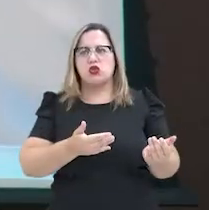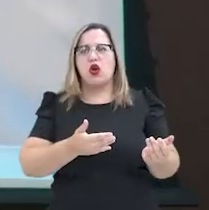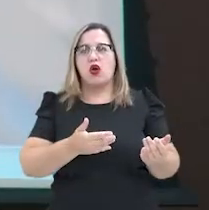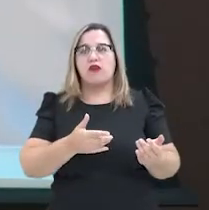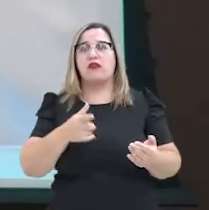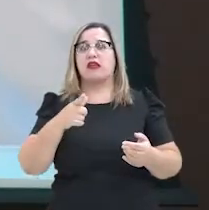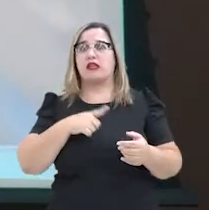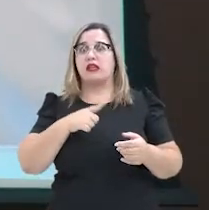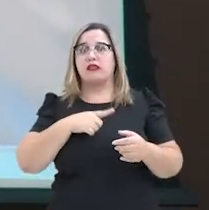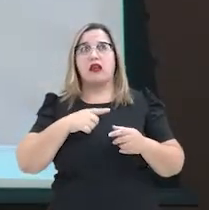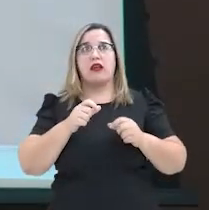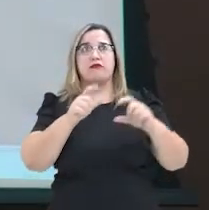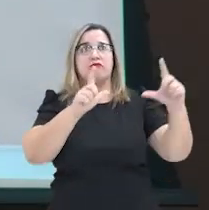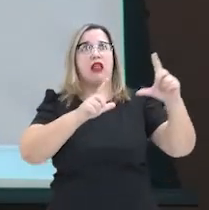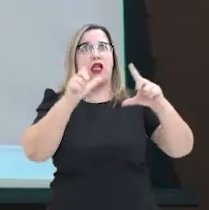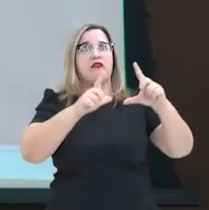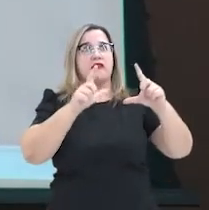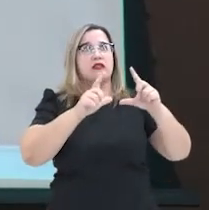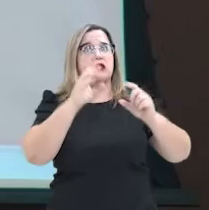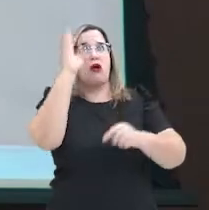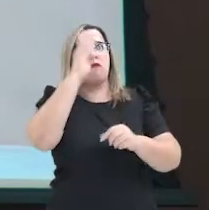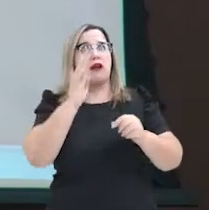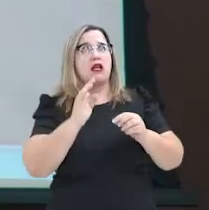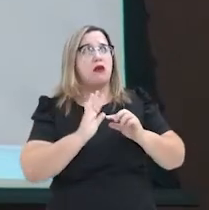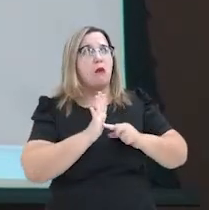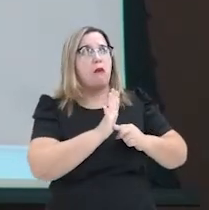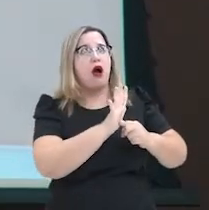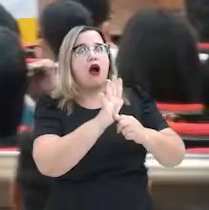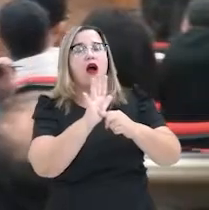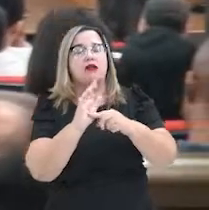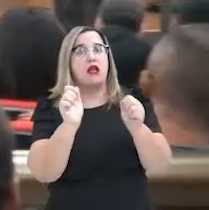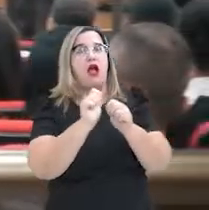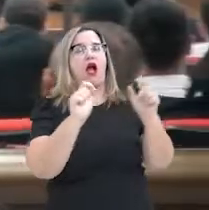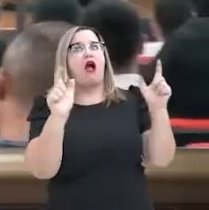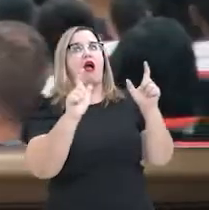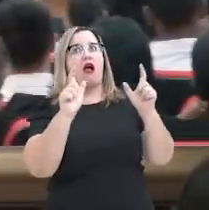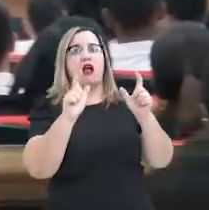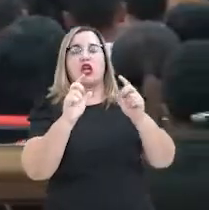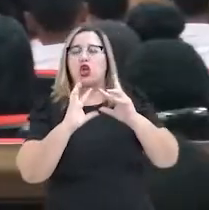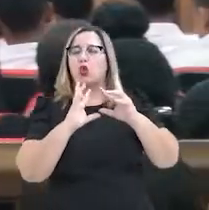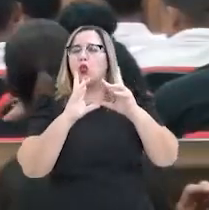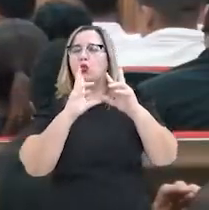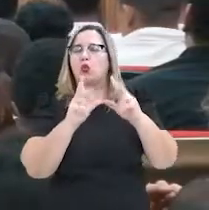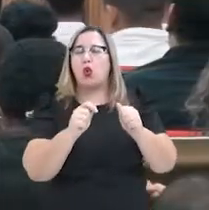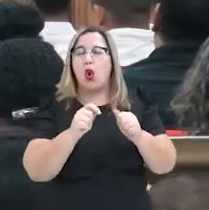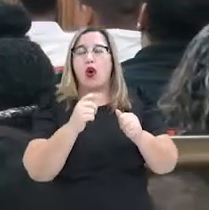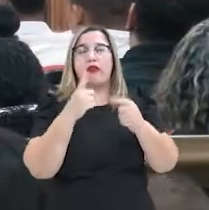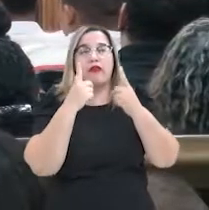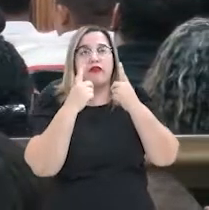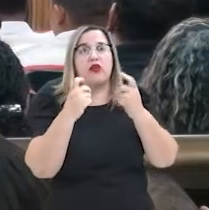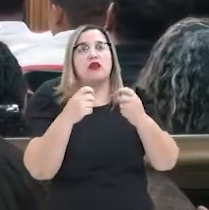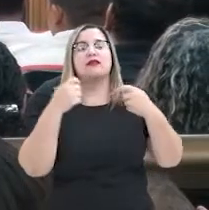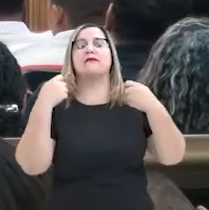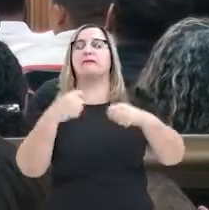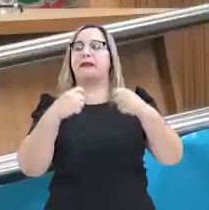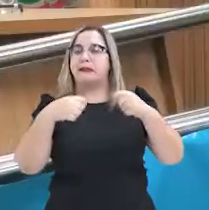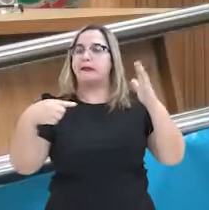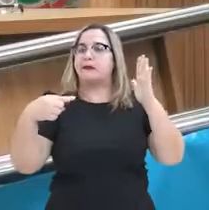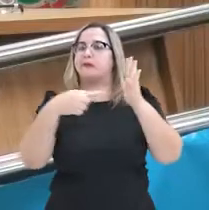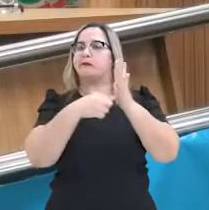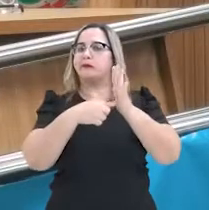crianças e adolescentes que ganharam repercussão nacional para alertar que todo sinal de